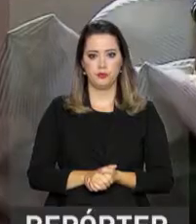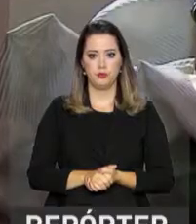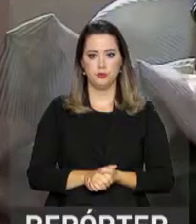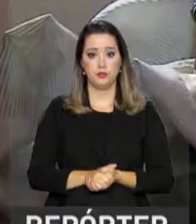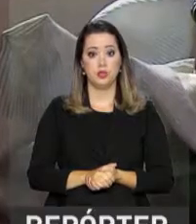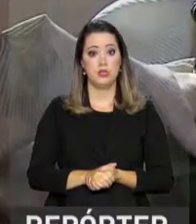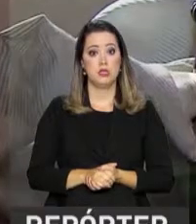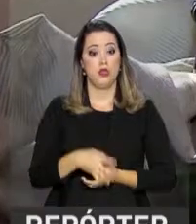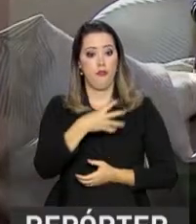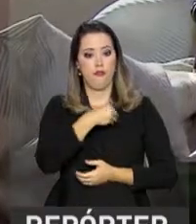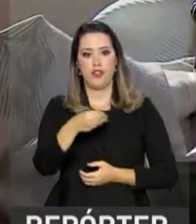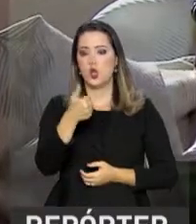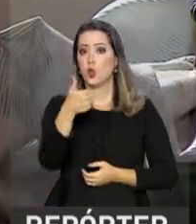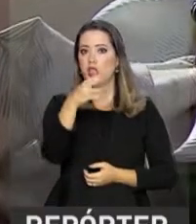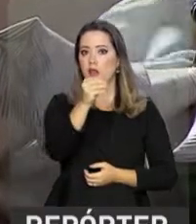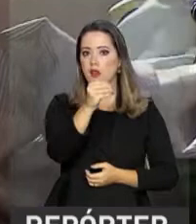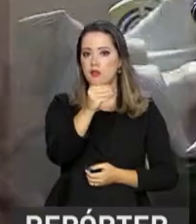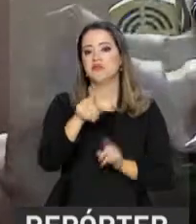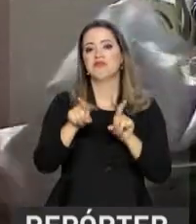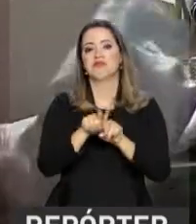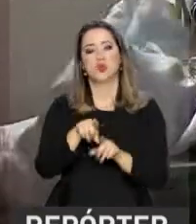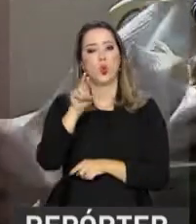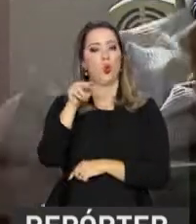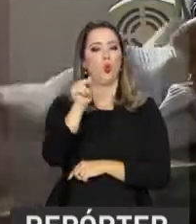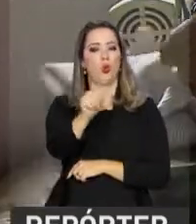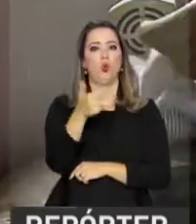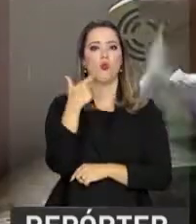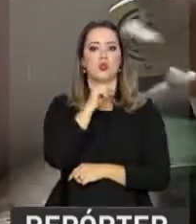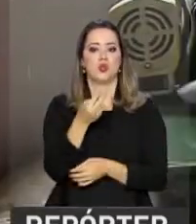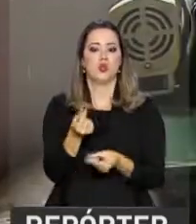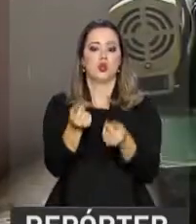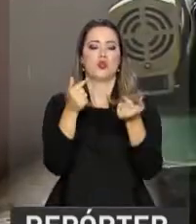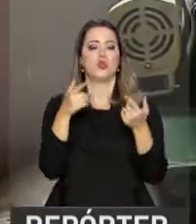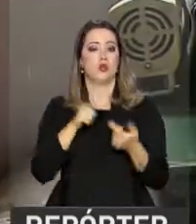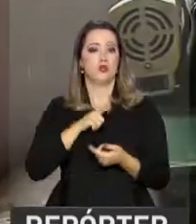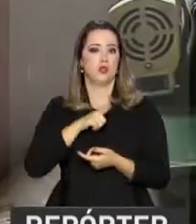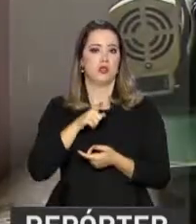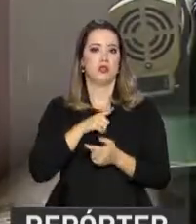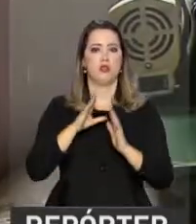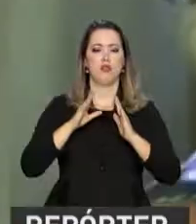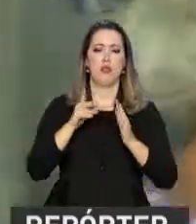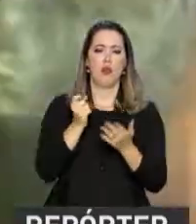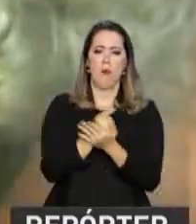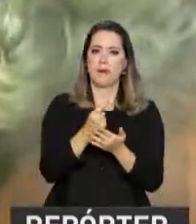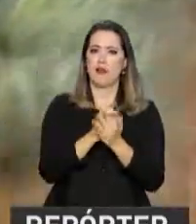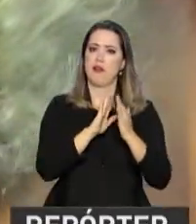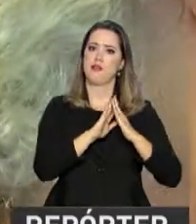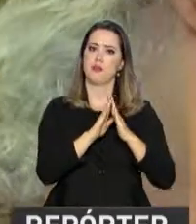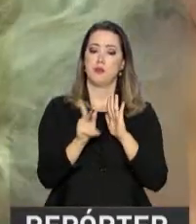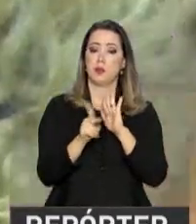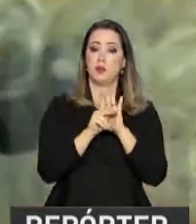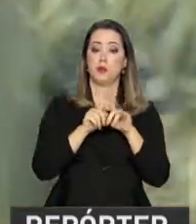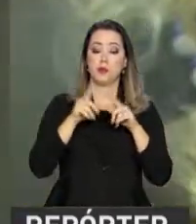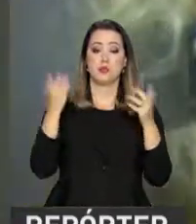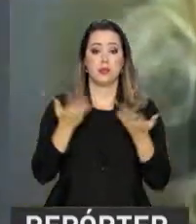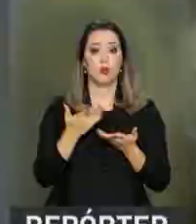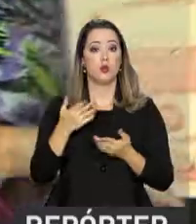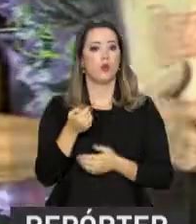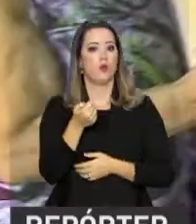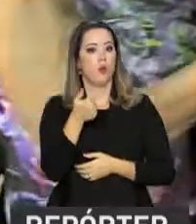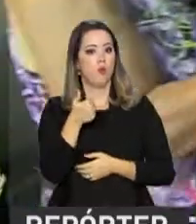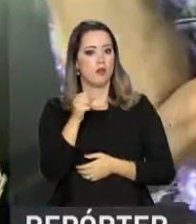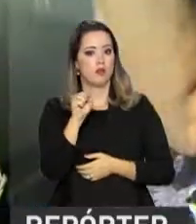ela criou os 10 filhos, por isso nunca conseguiu dinheiro suficiente para comprar uma casa. Mas agora, prestes a